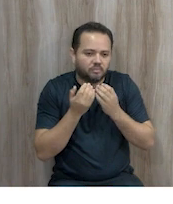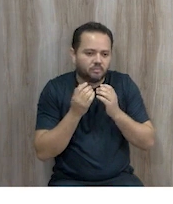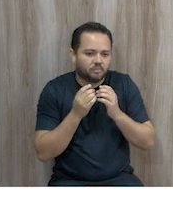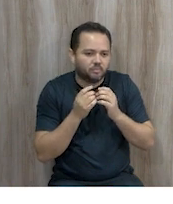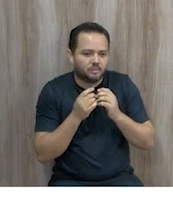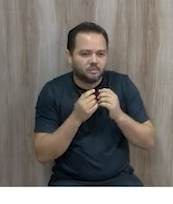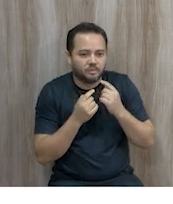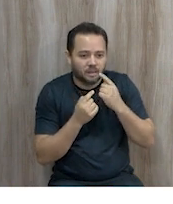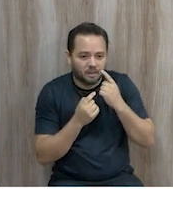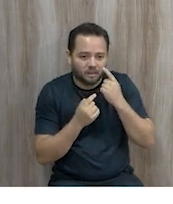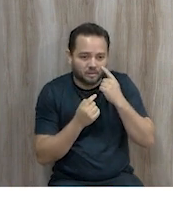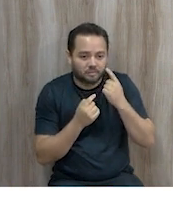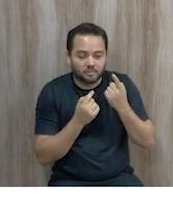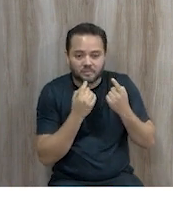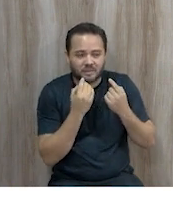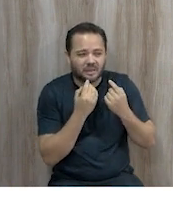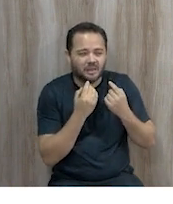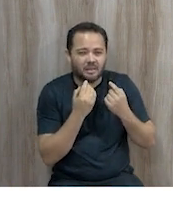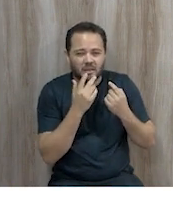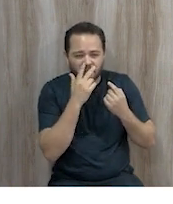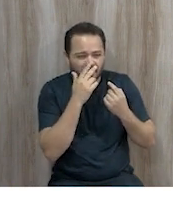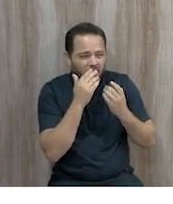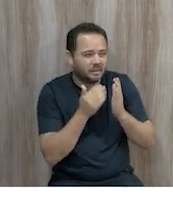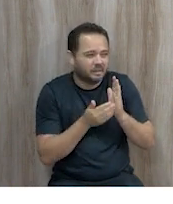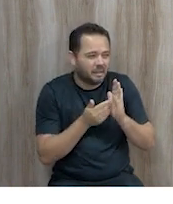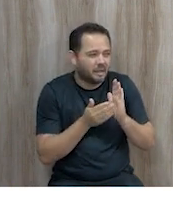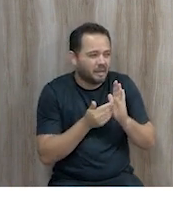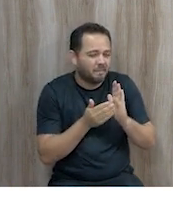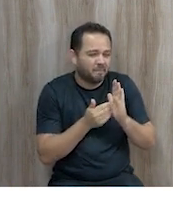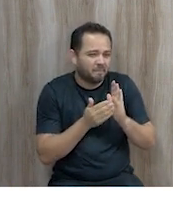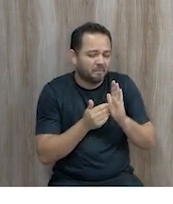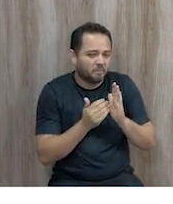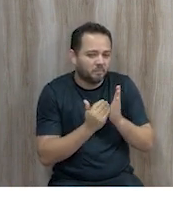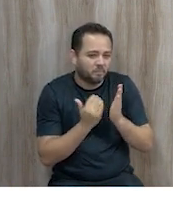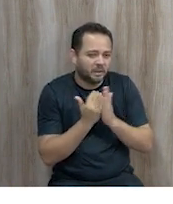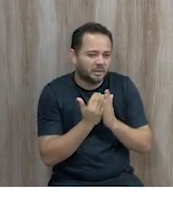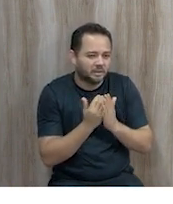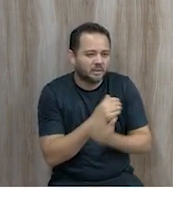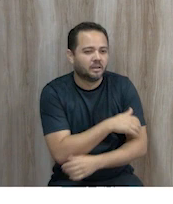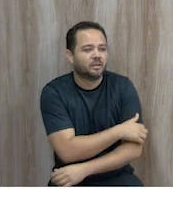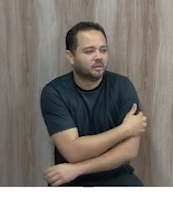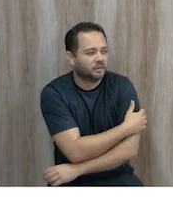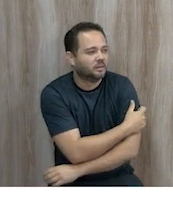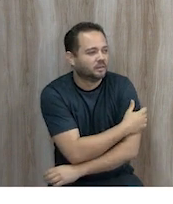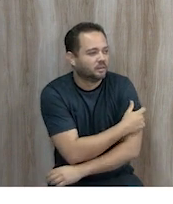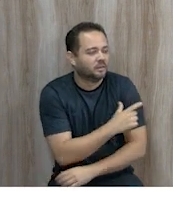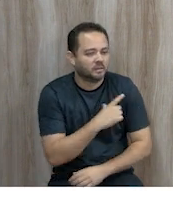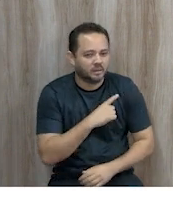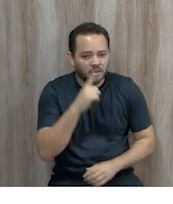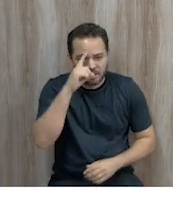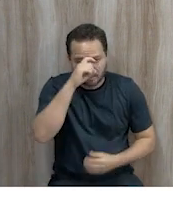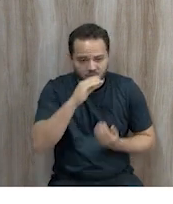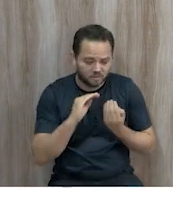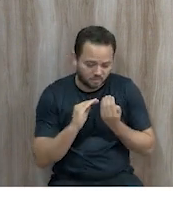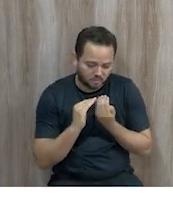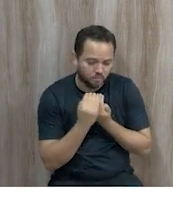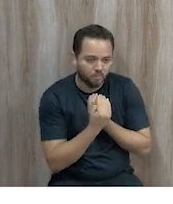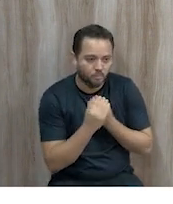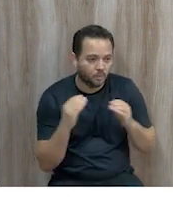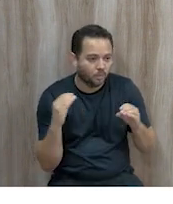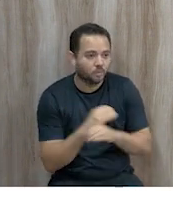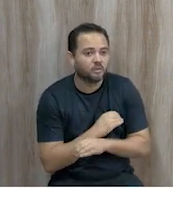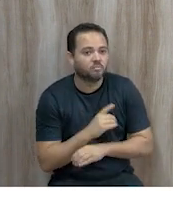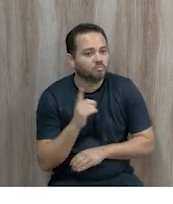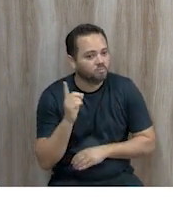papila central aqui, ela já era mais sofrida, né, já tinha mais perda, aqui a gente tem muita dificuldade de ter recobrimento completo mesmo.